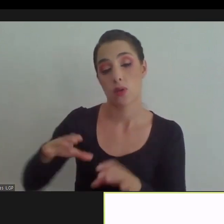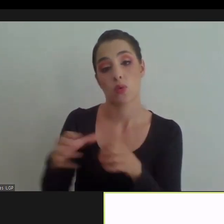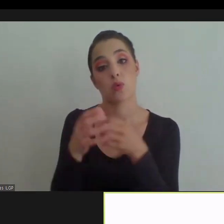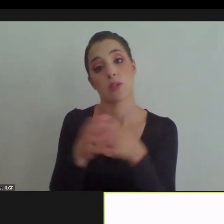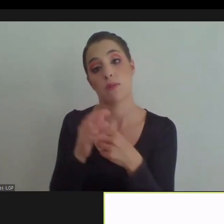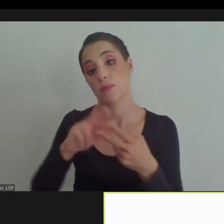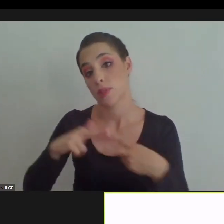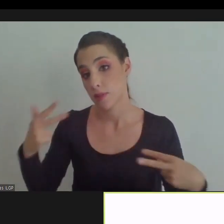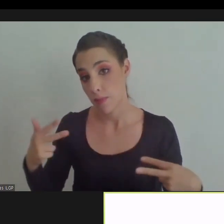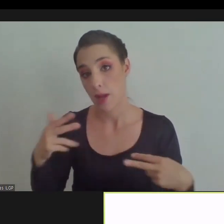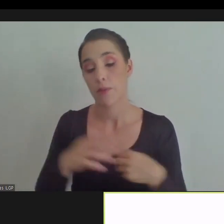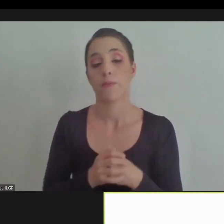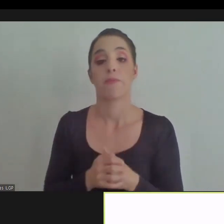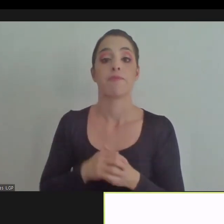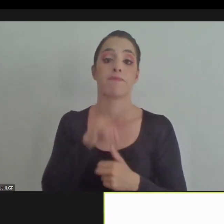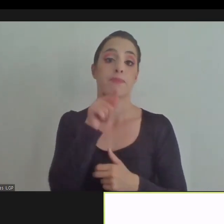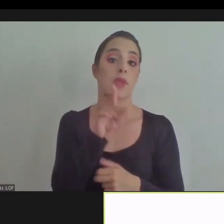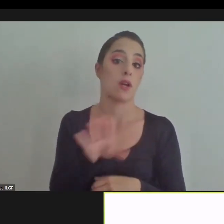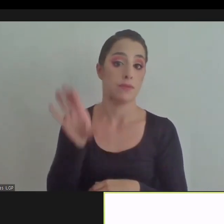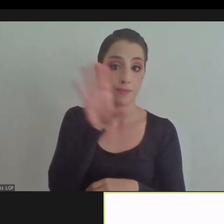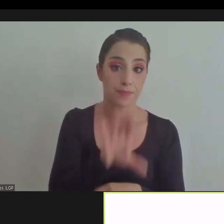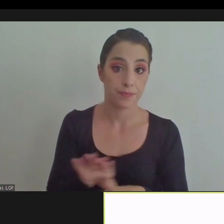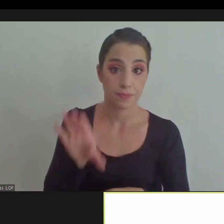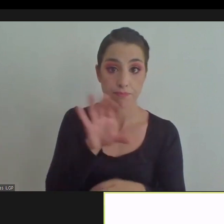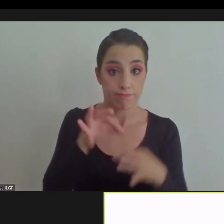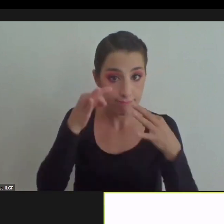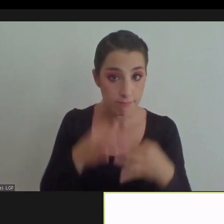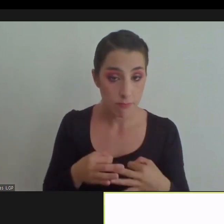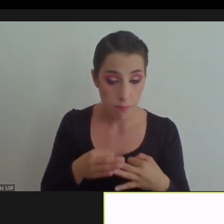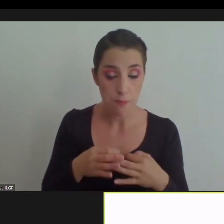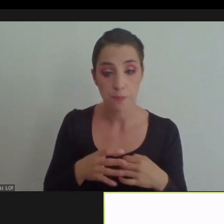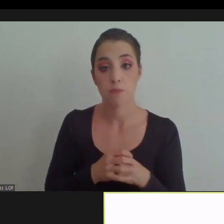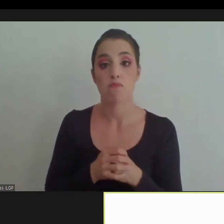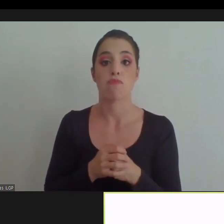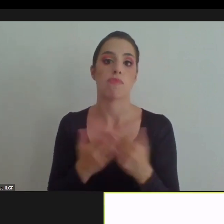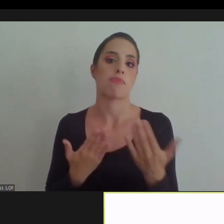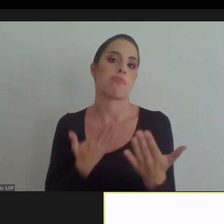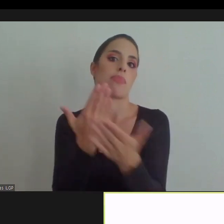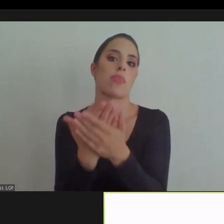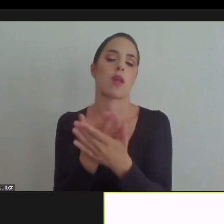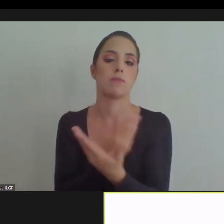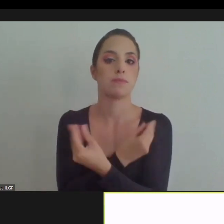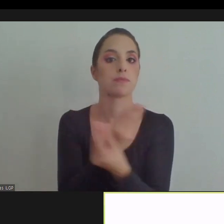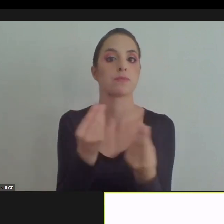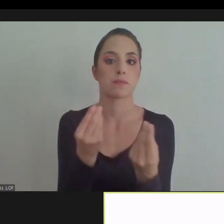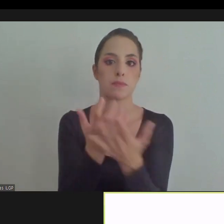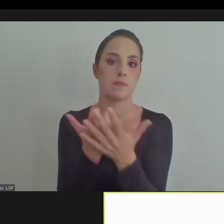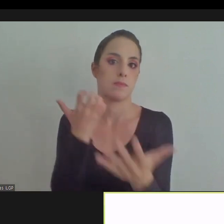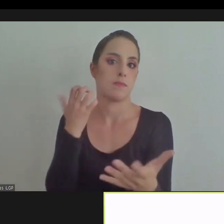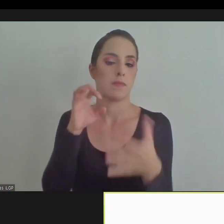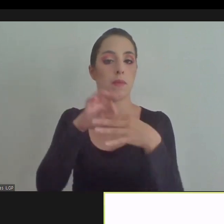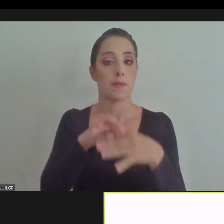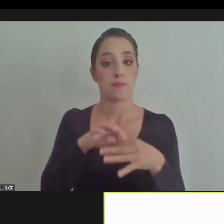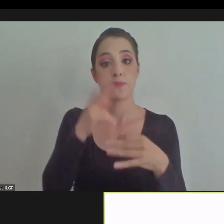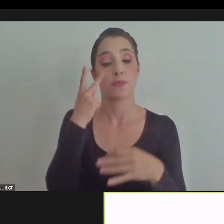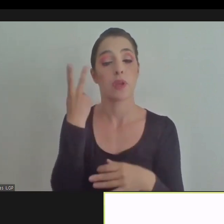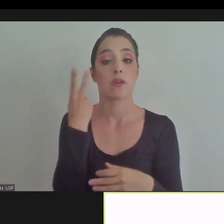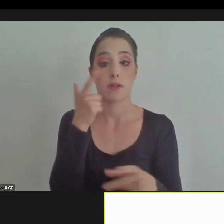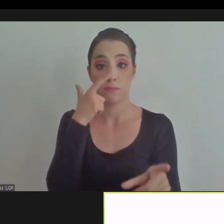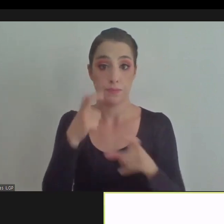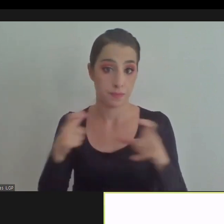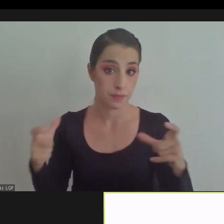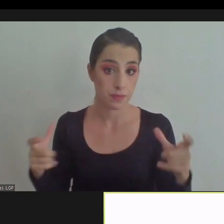Municipal. Isto, de forma concreta, impacta bastante na vida do cidadão, porque as